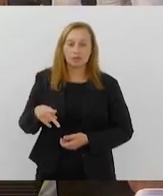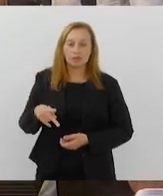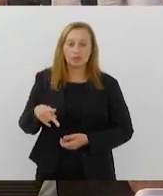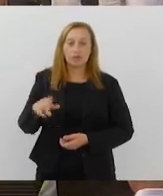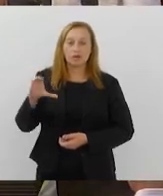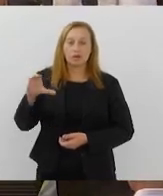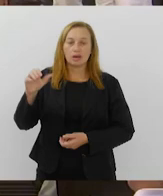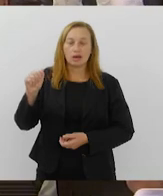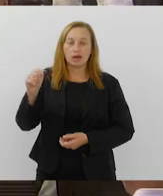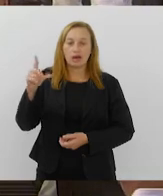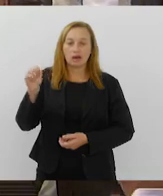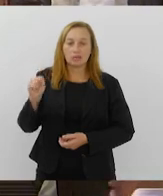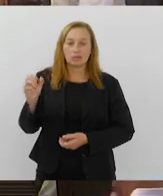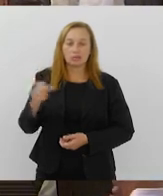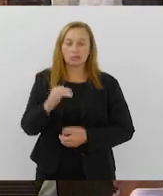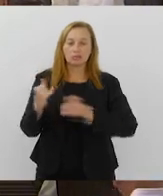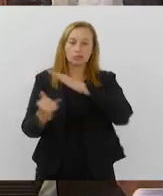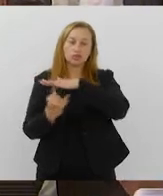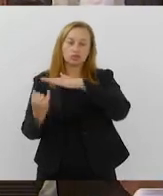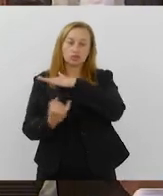Coma.